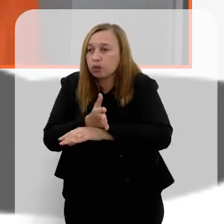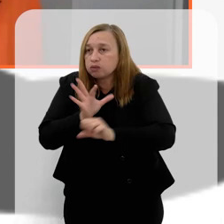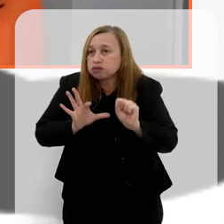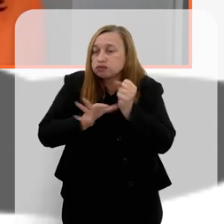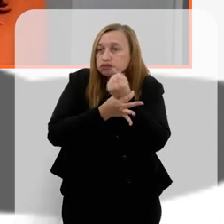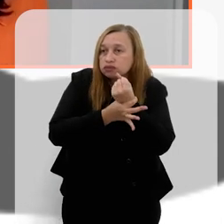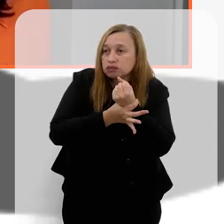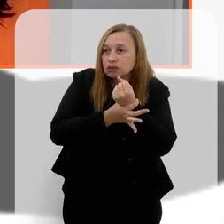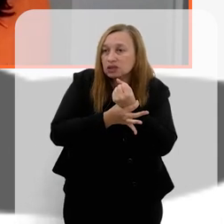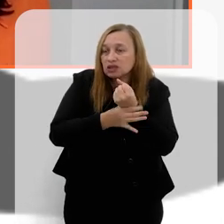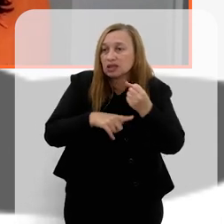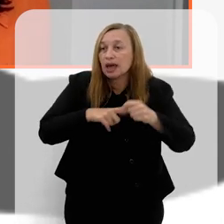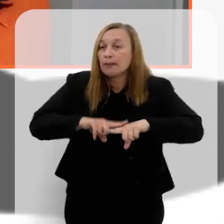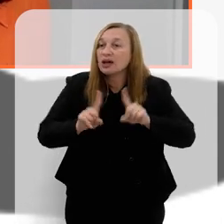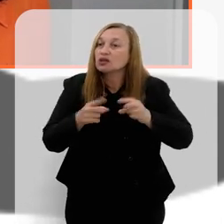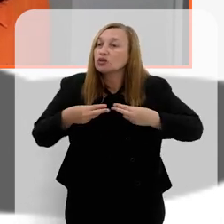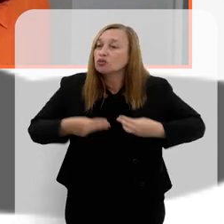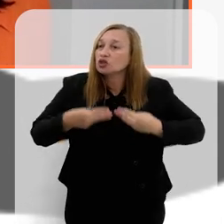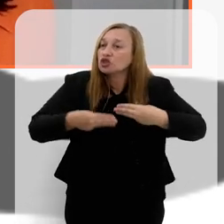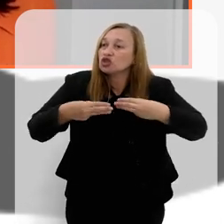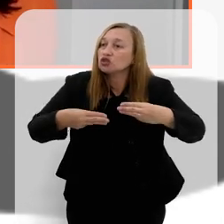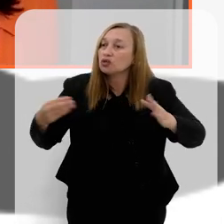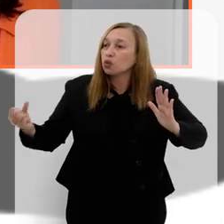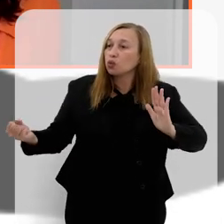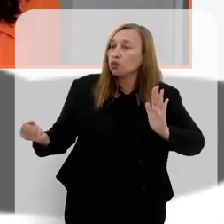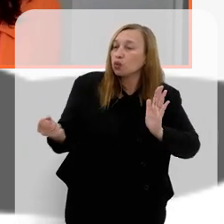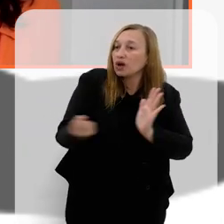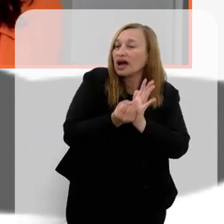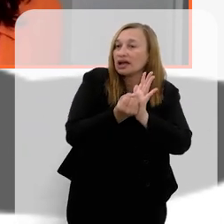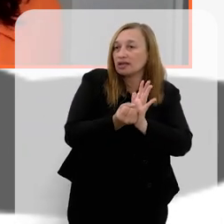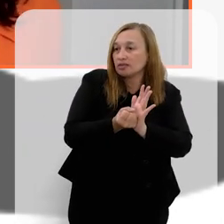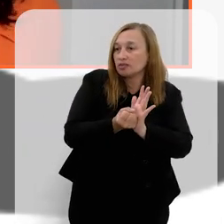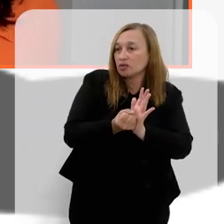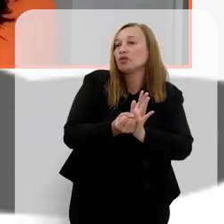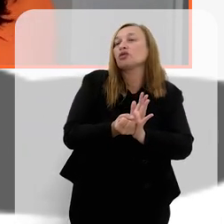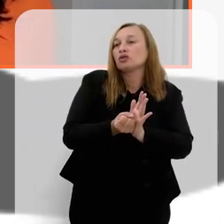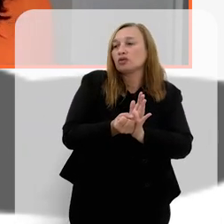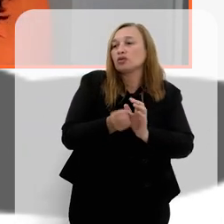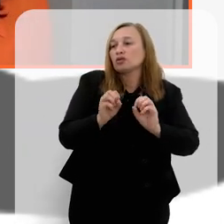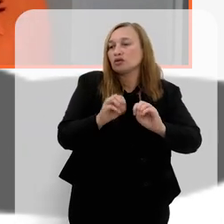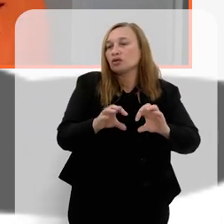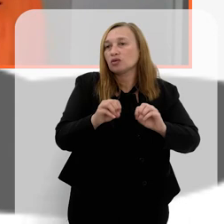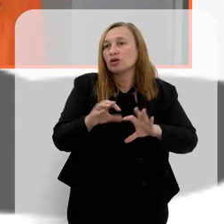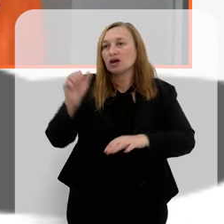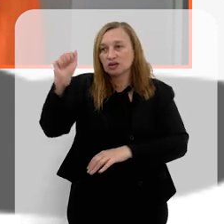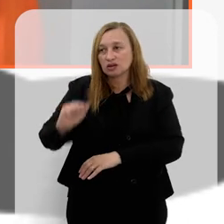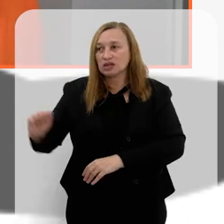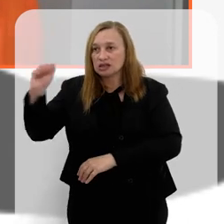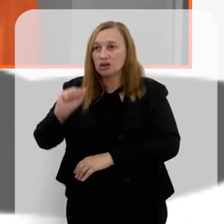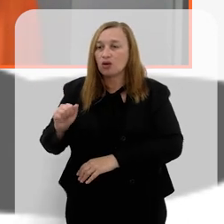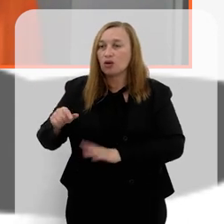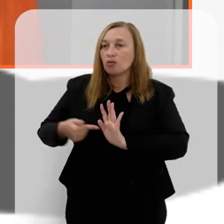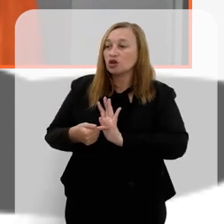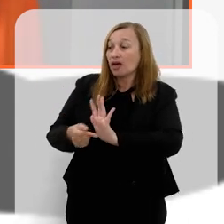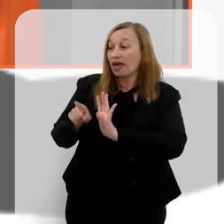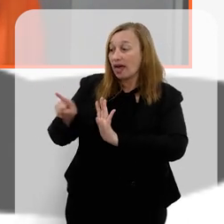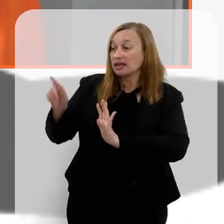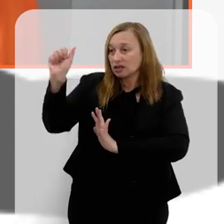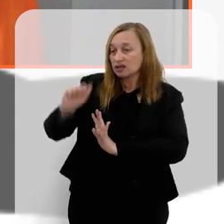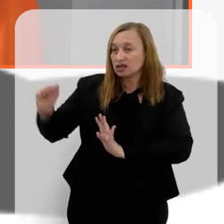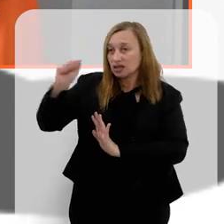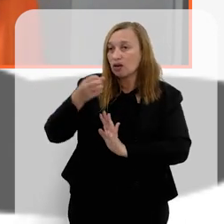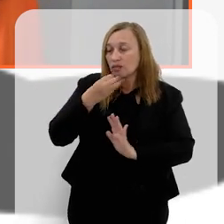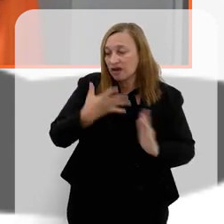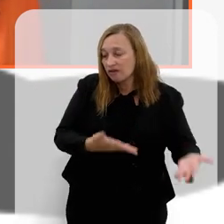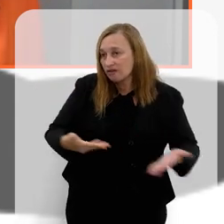proteger, mas o ministro da Educação, ele deu um carimbo, como se fosse uma chancela para a nossa associação, dizendo, essa associação